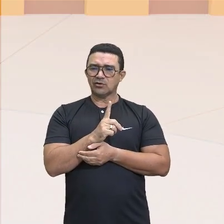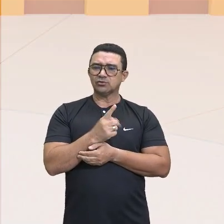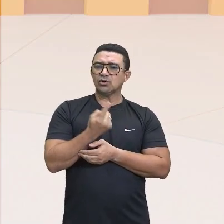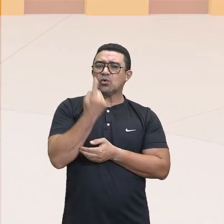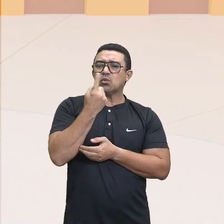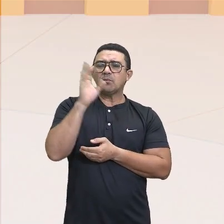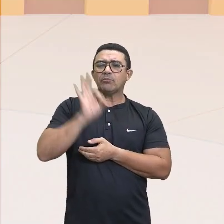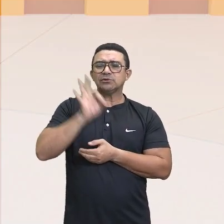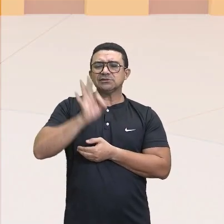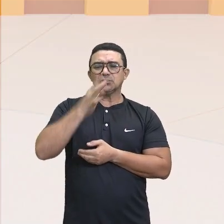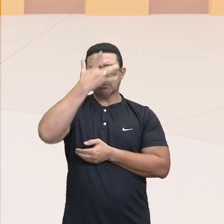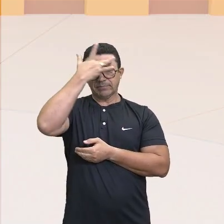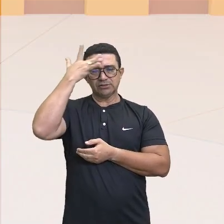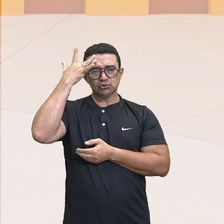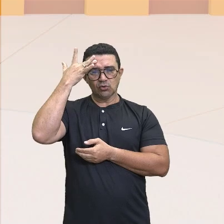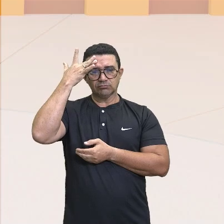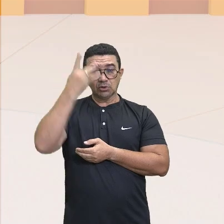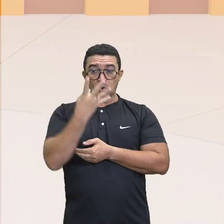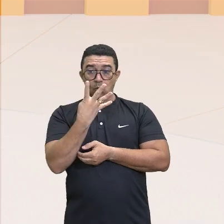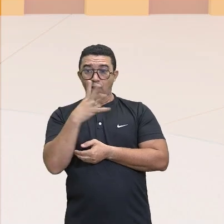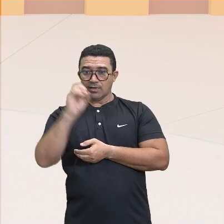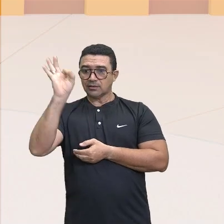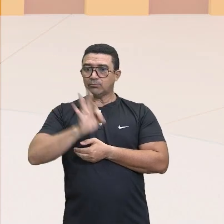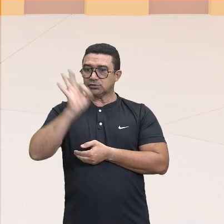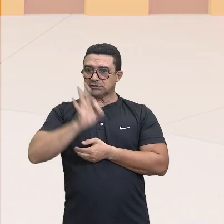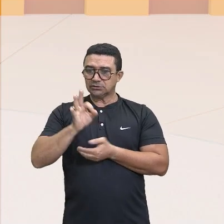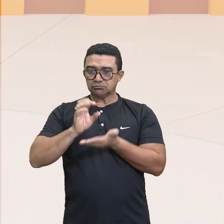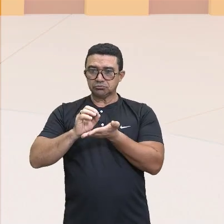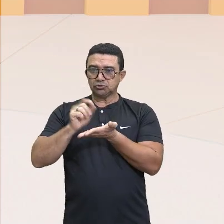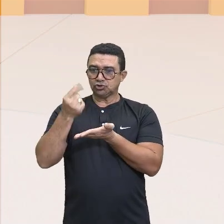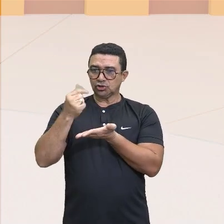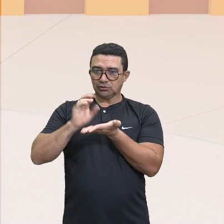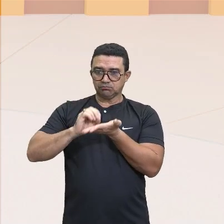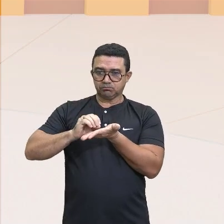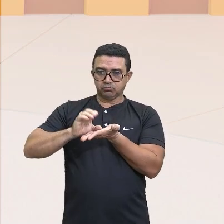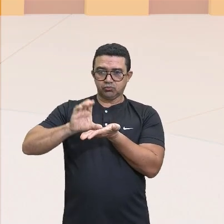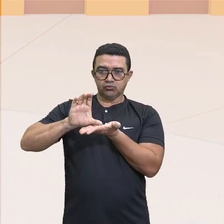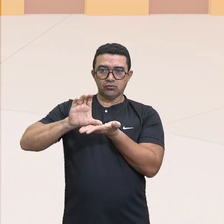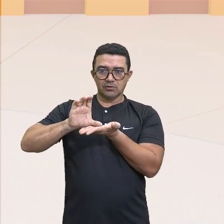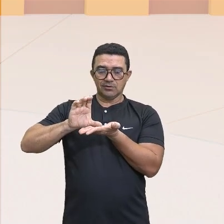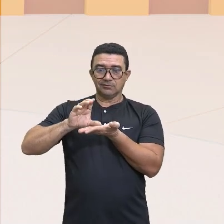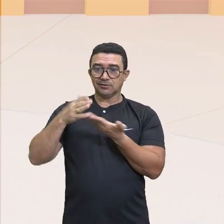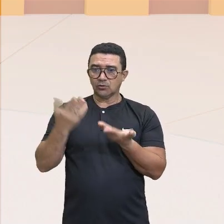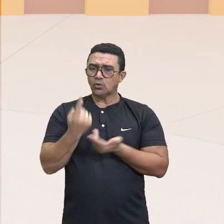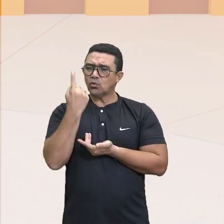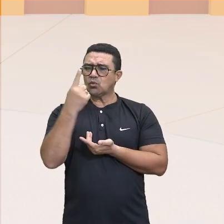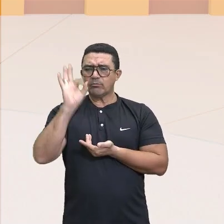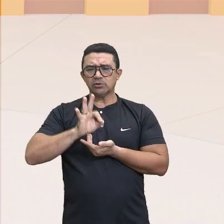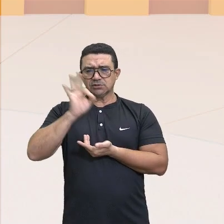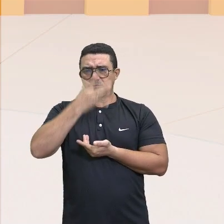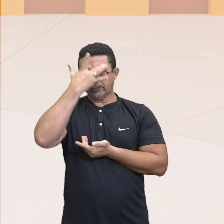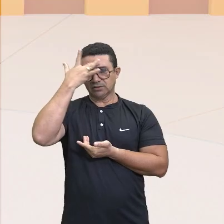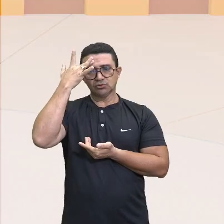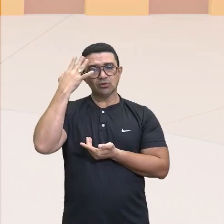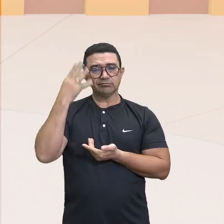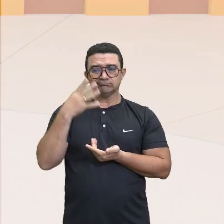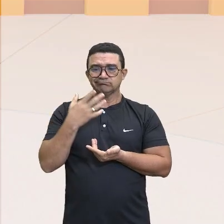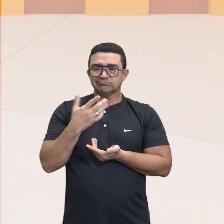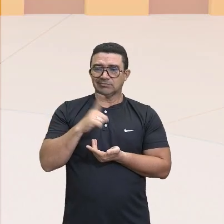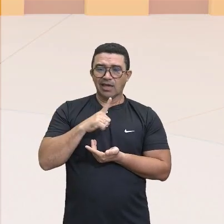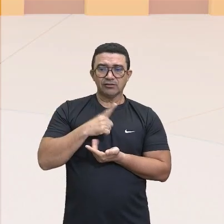com 40% de toda a riqueza mundial na mão de 1% da população. Nessa aula, pessoal, nós vamos